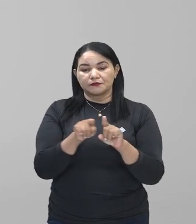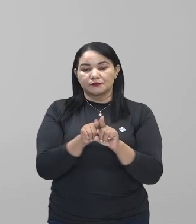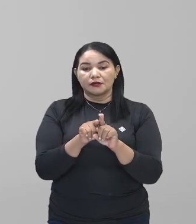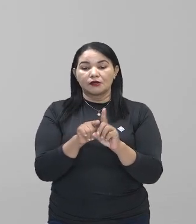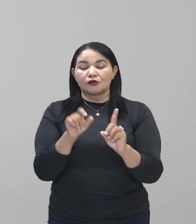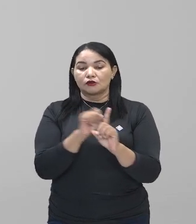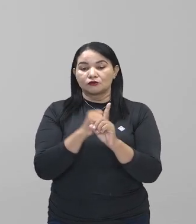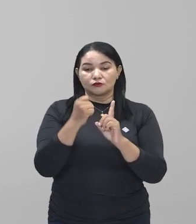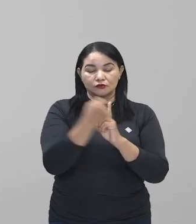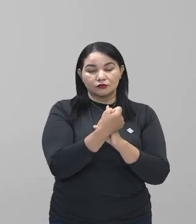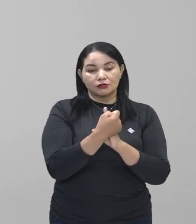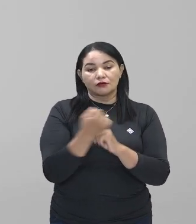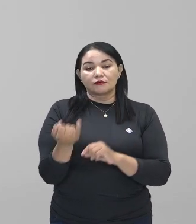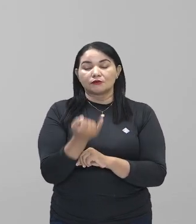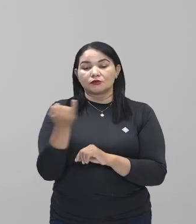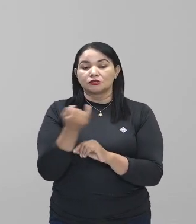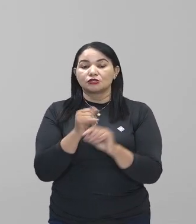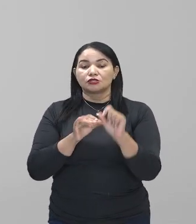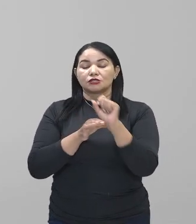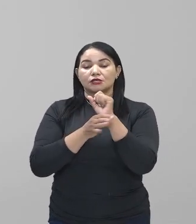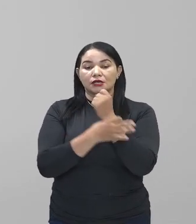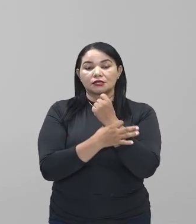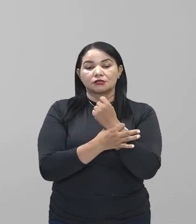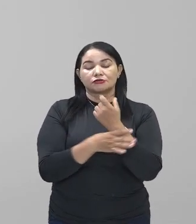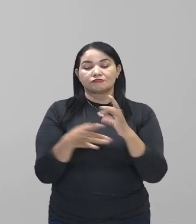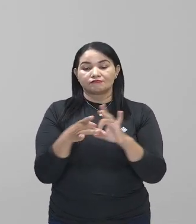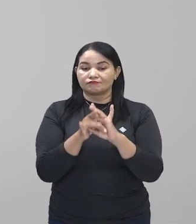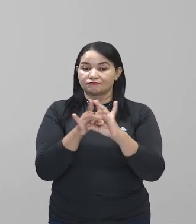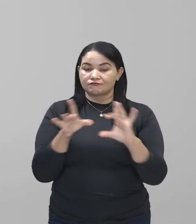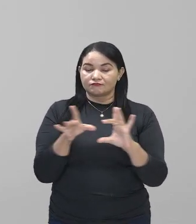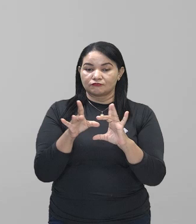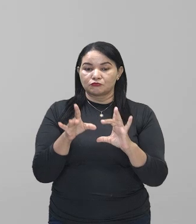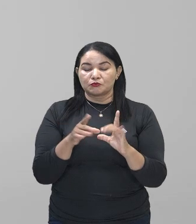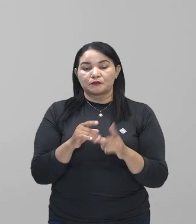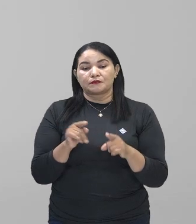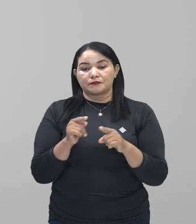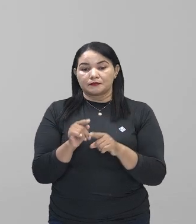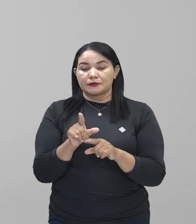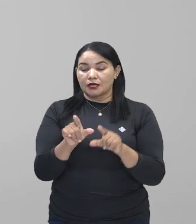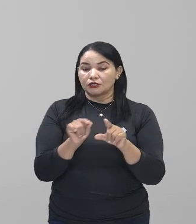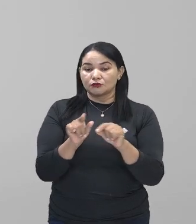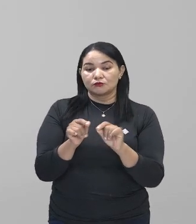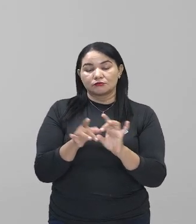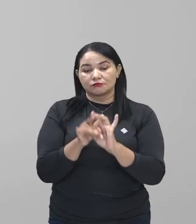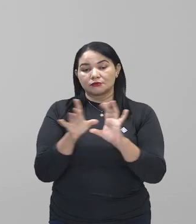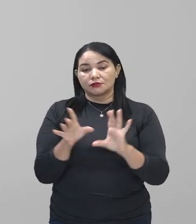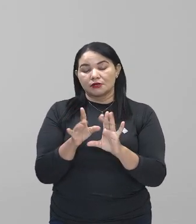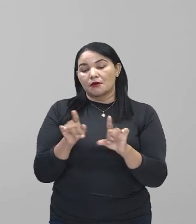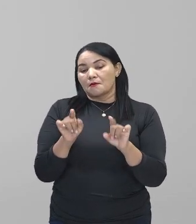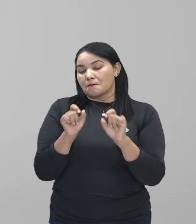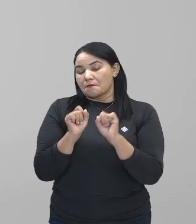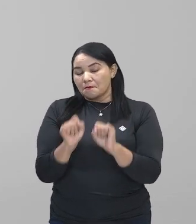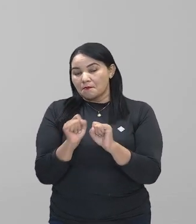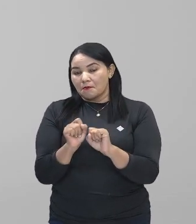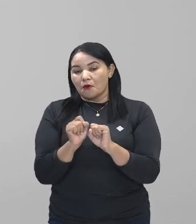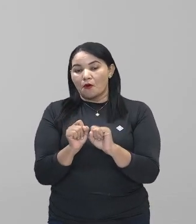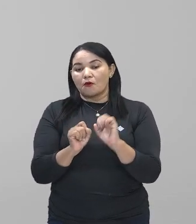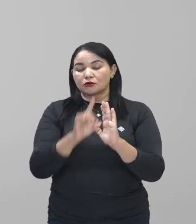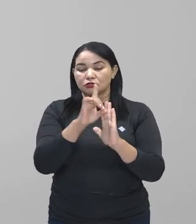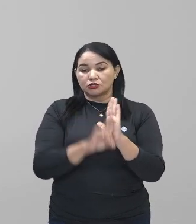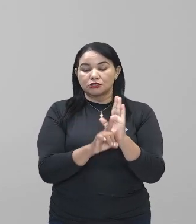democracia sem os direitos sociais. Então pode ter direito civil, pode ter direito